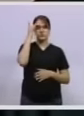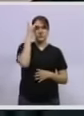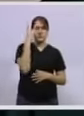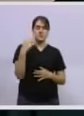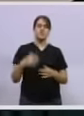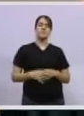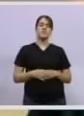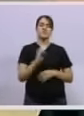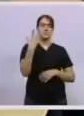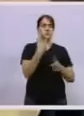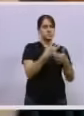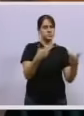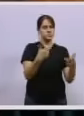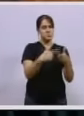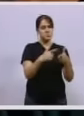alguma forma.